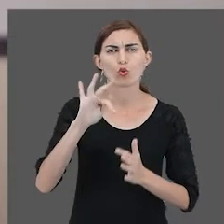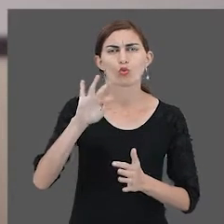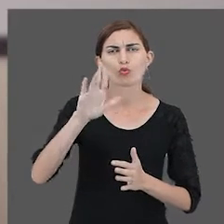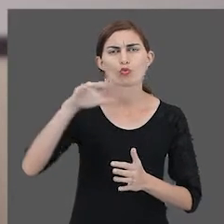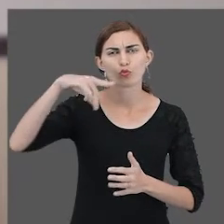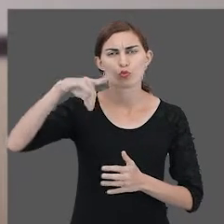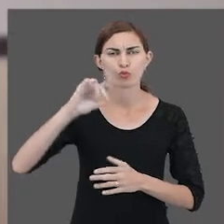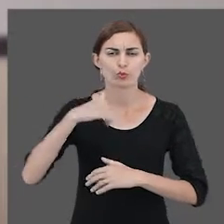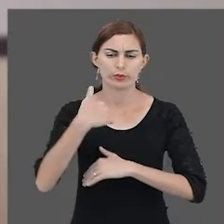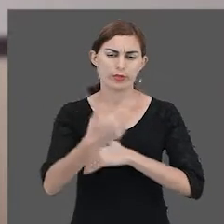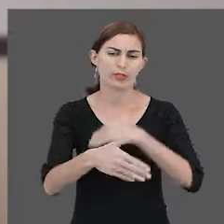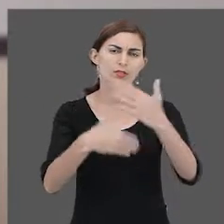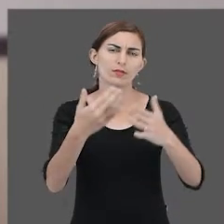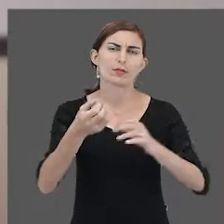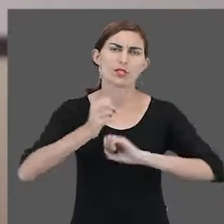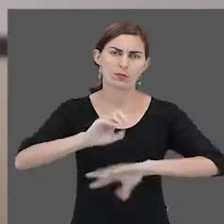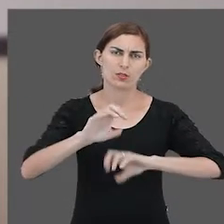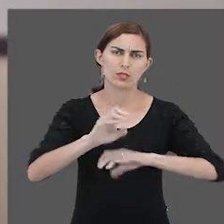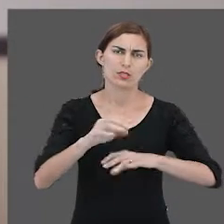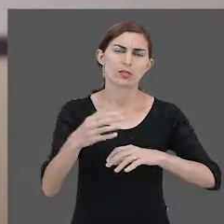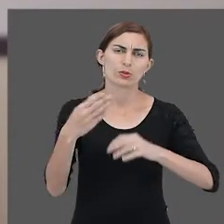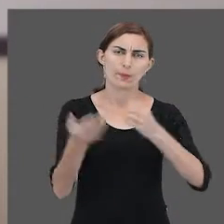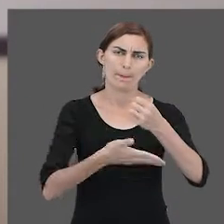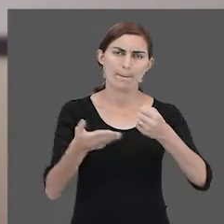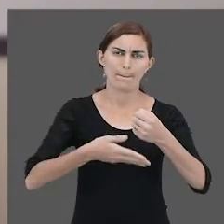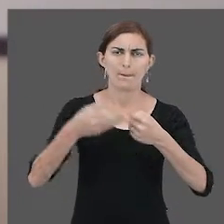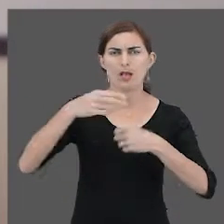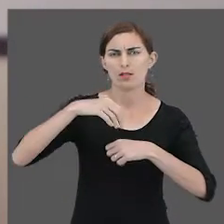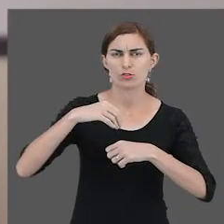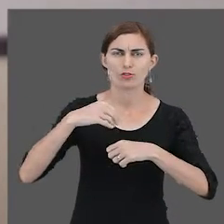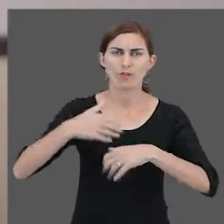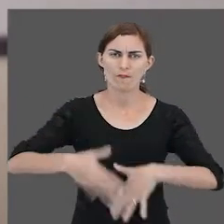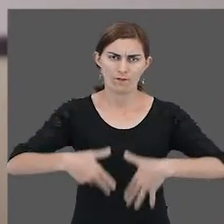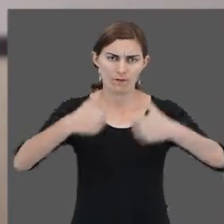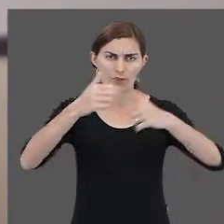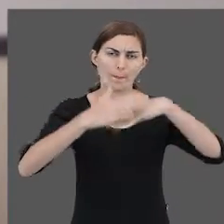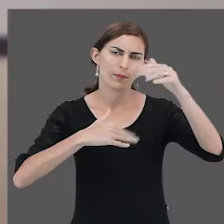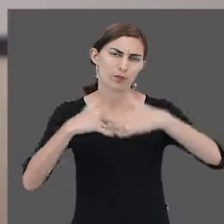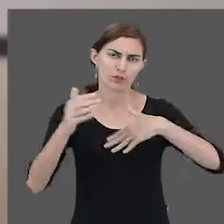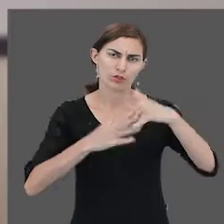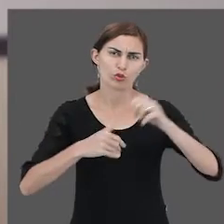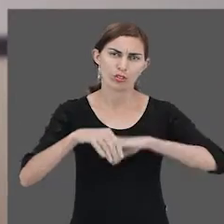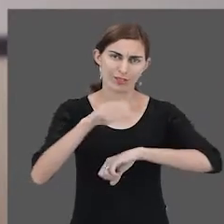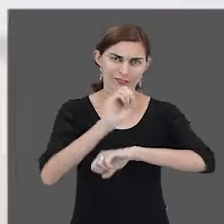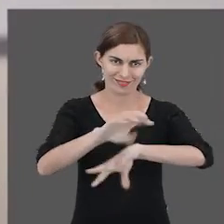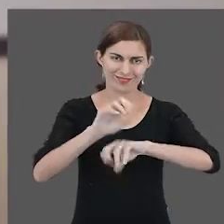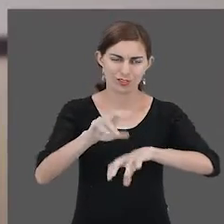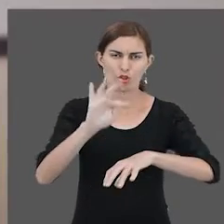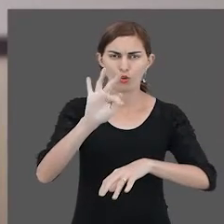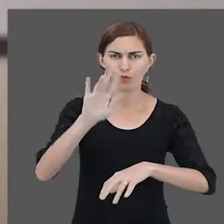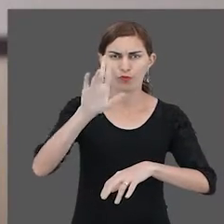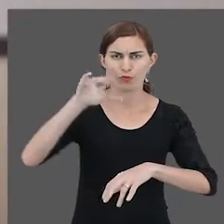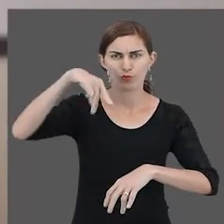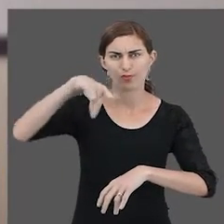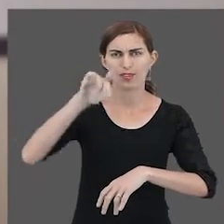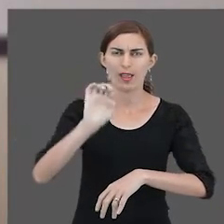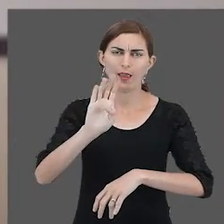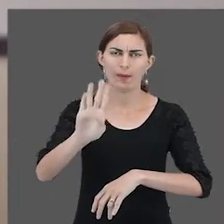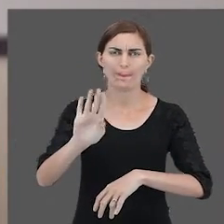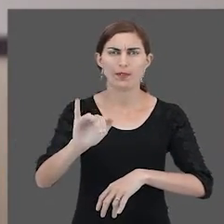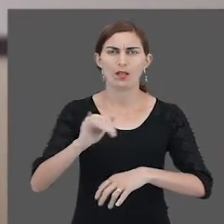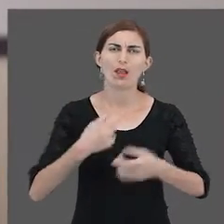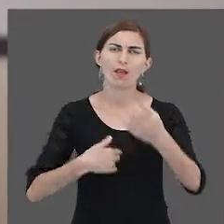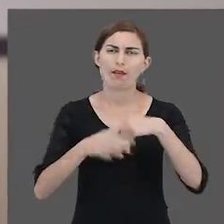o Fundo de Desenvolvimento da Educação Básica e Valorização dos Profissionais da Educação, o famoso Fundeb. O objetivo do Fundeb